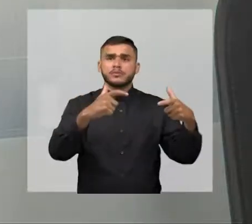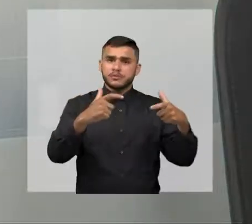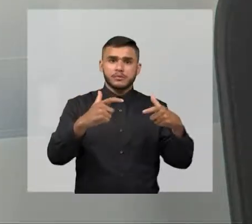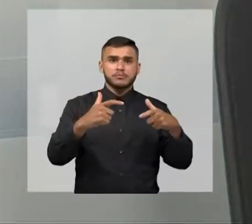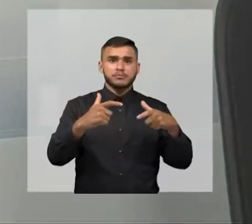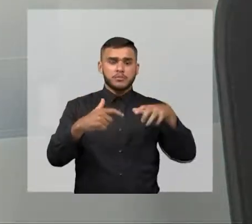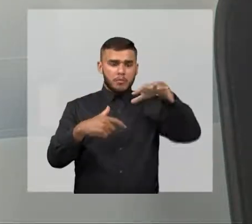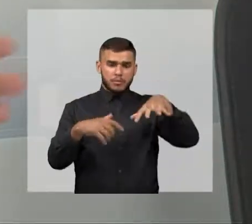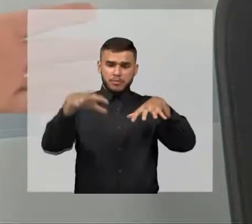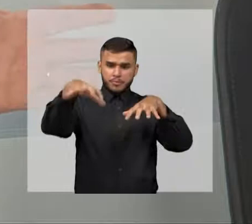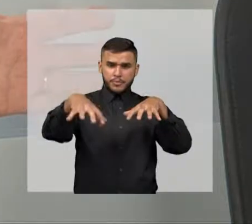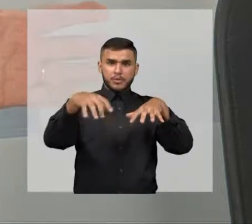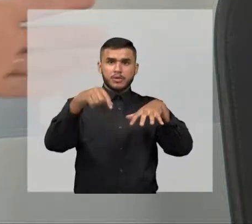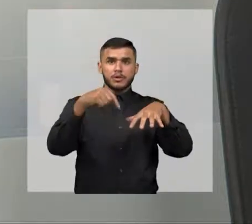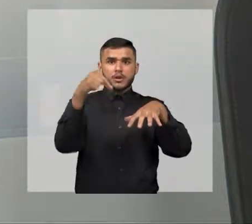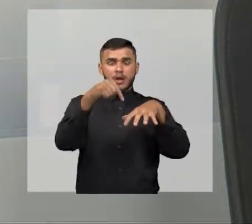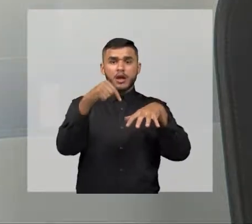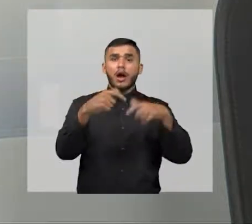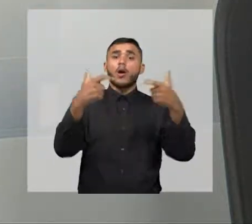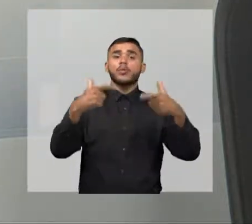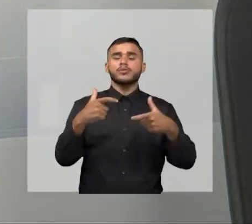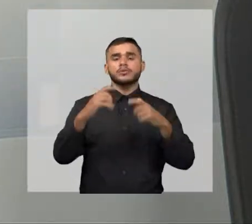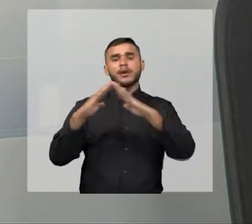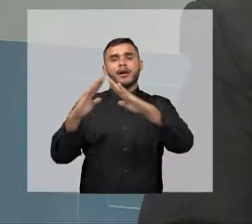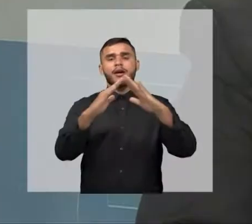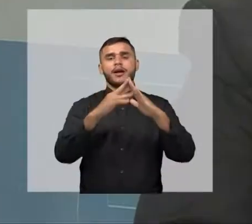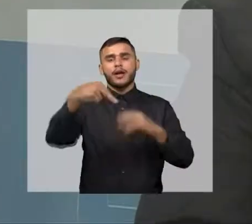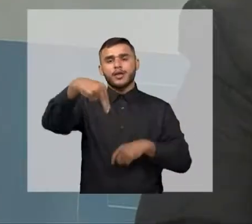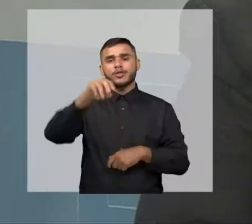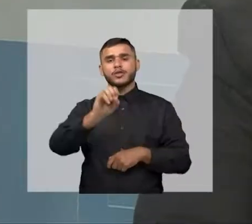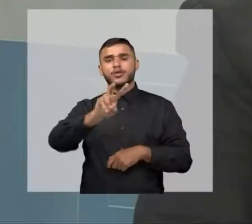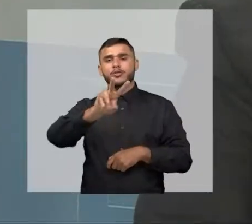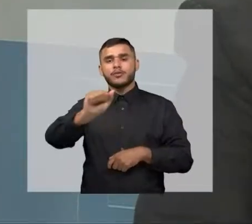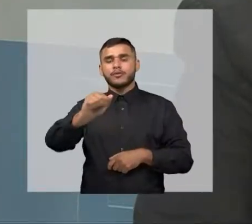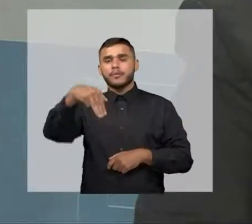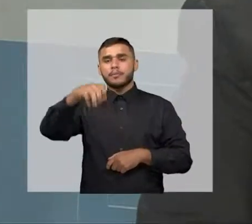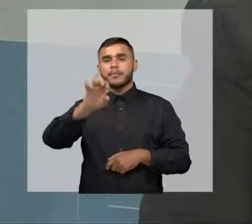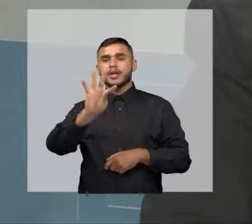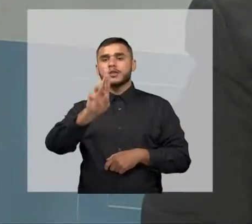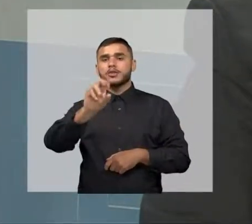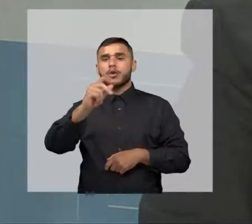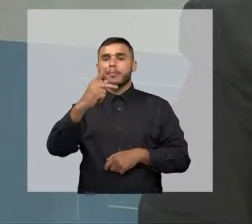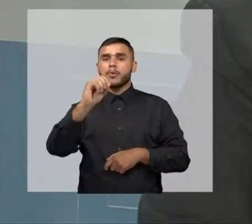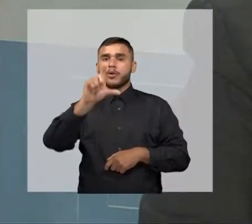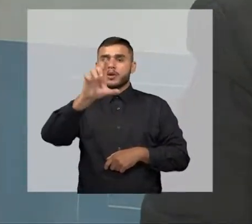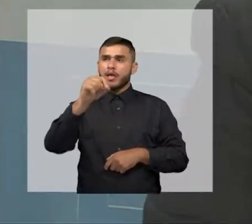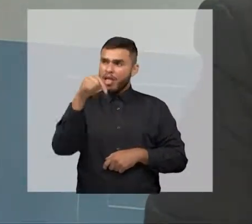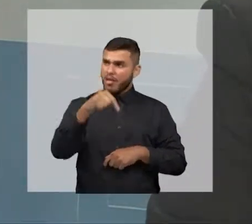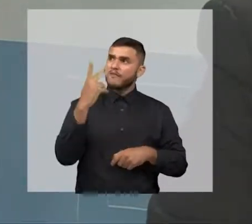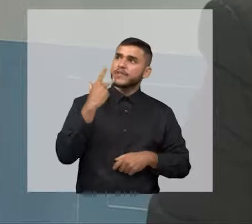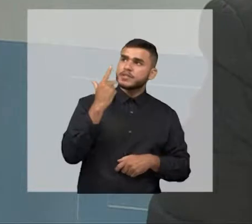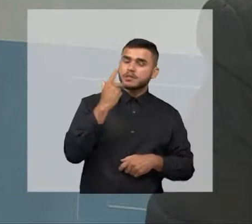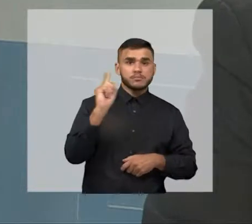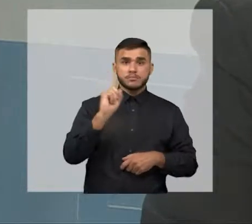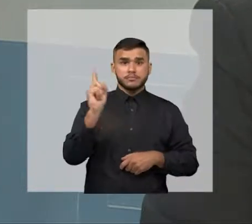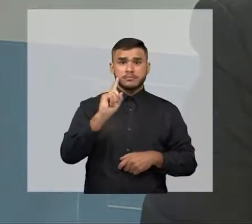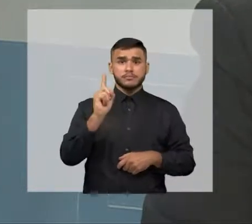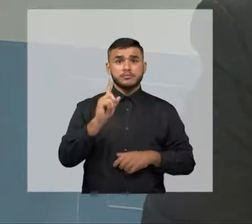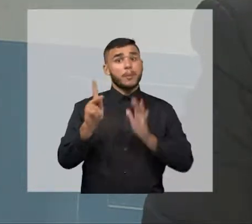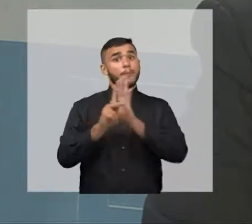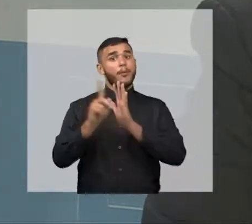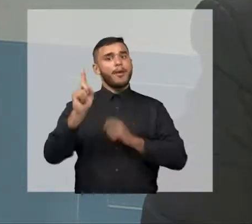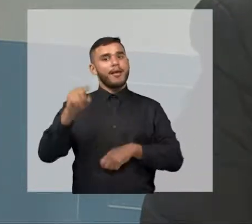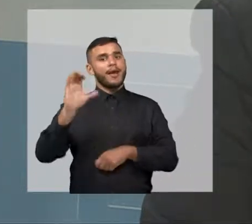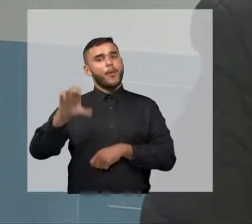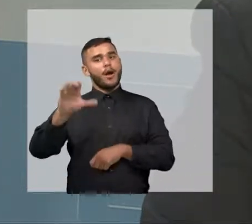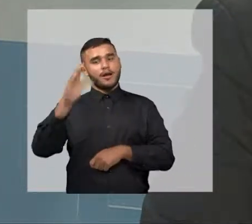Caucaia. Muita gente pensa que o Nova Metrópole é Fortaleza e não é, já é Caucaia. E por aí vai, e não é fácil, né, o